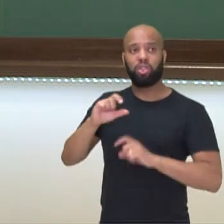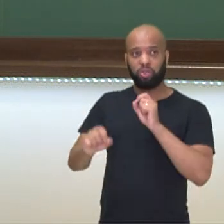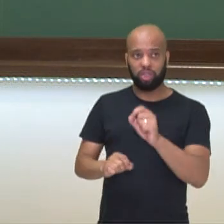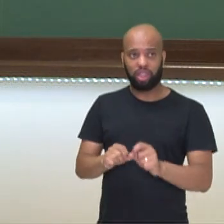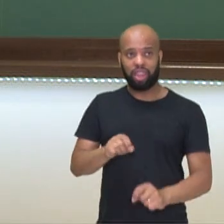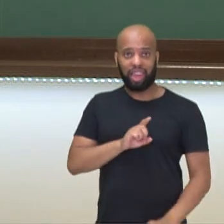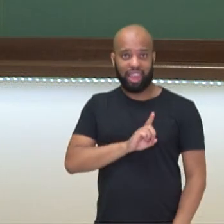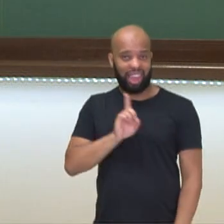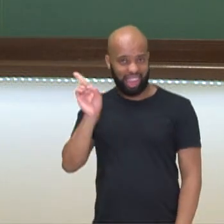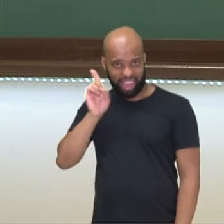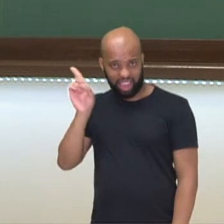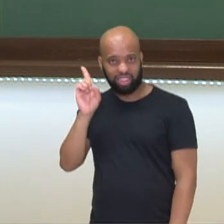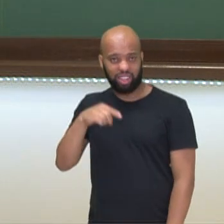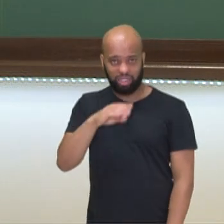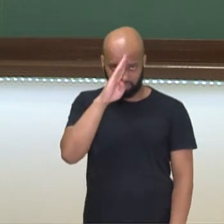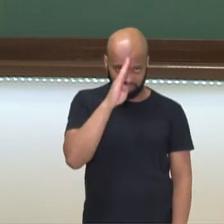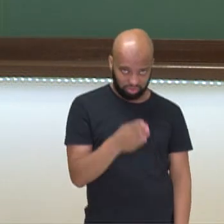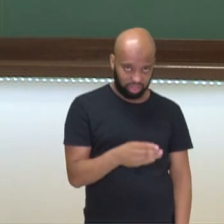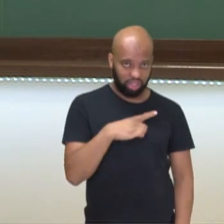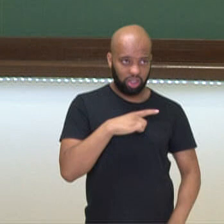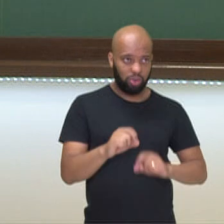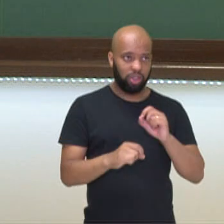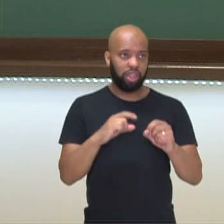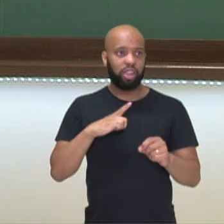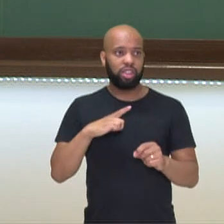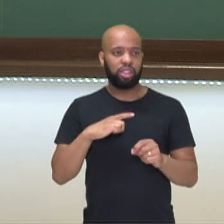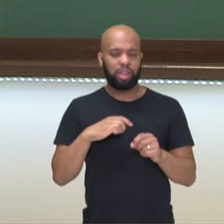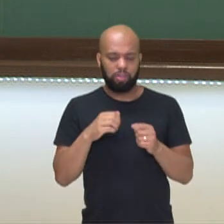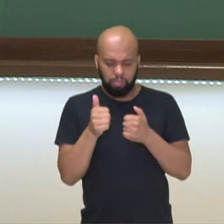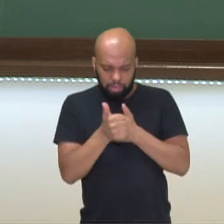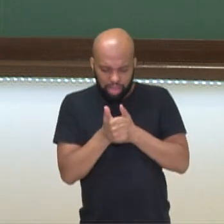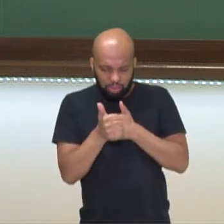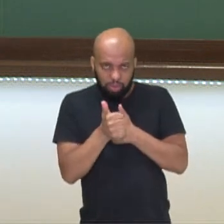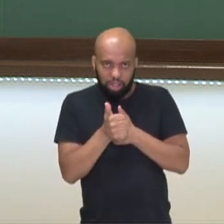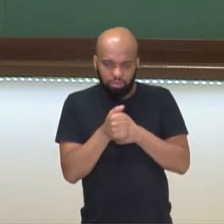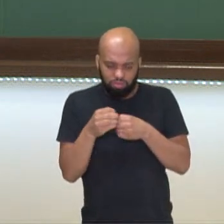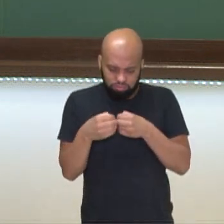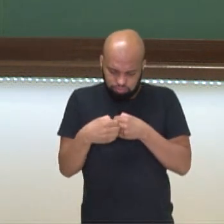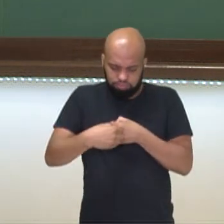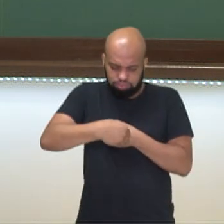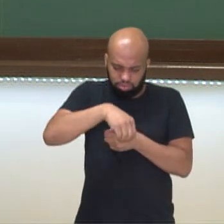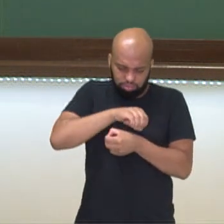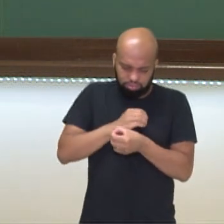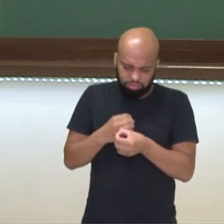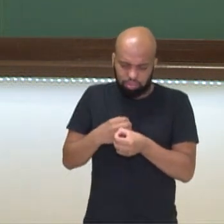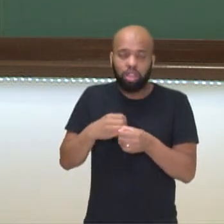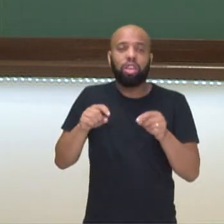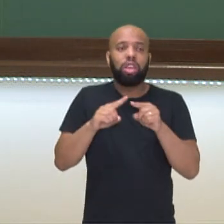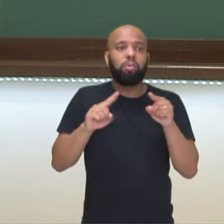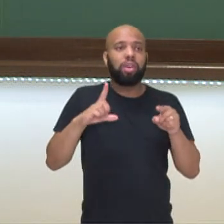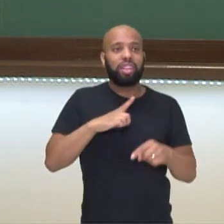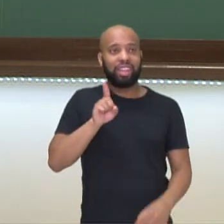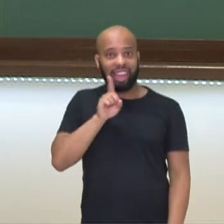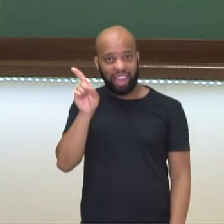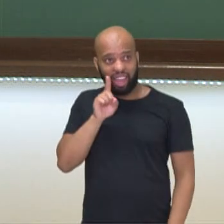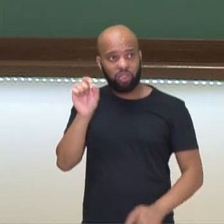geográficas imediatas são aqueles municípios que estão bem mais próximos uns dos outros, já as regiões geográficas intermediárias é uma escala